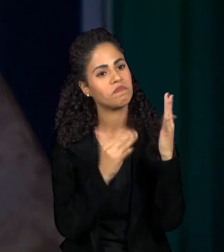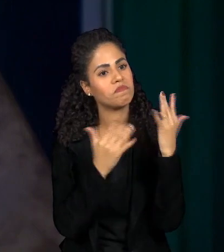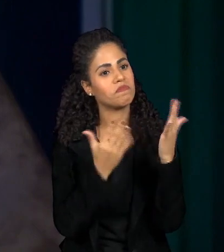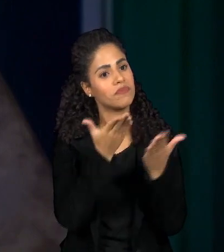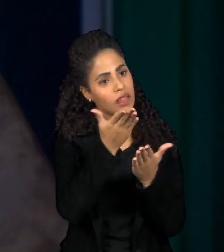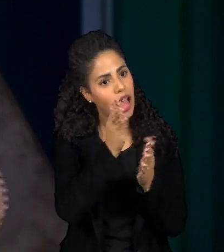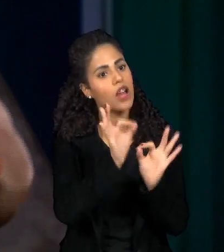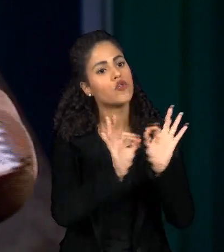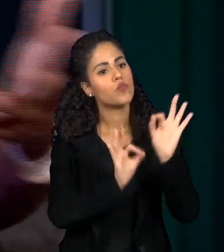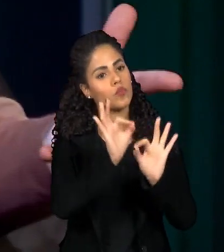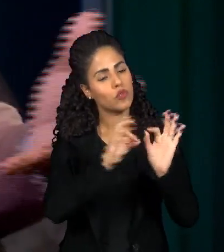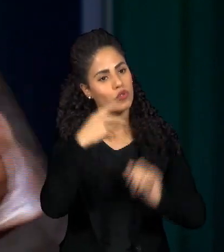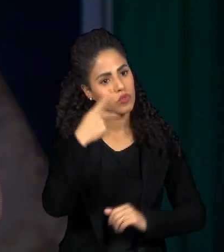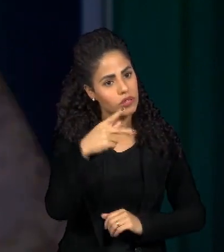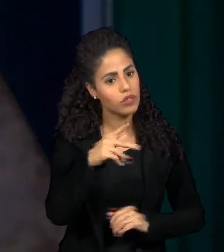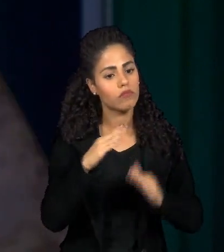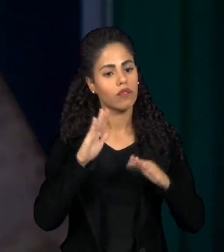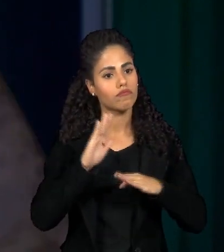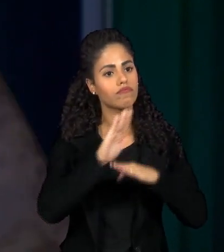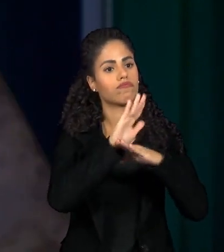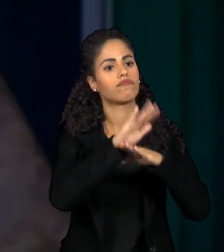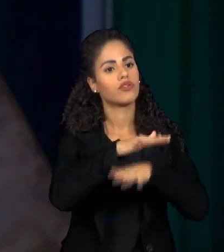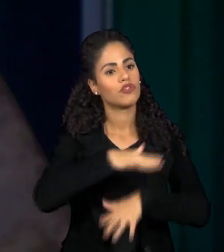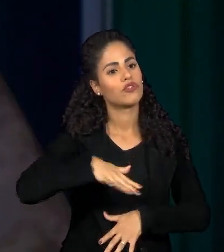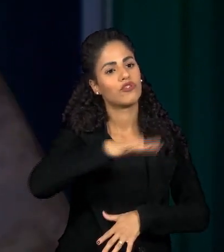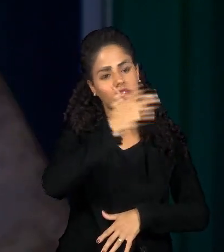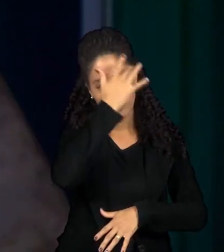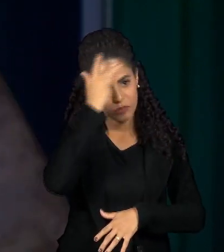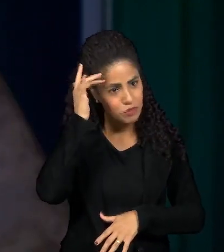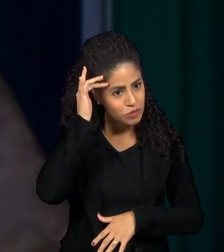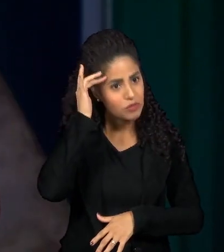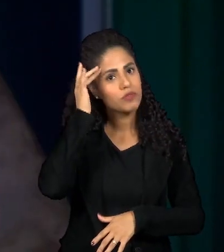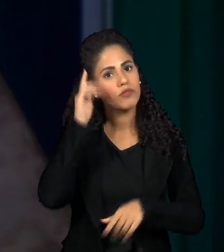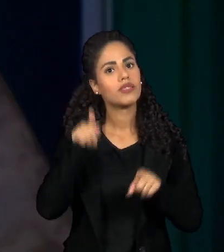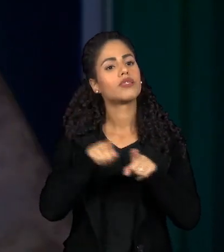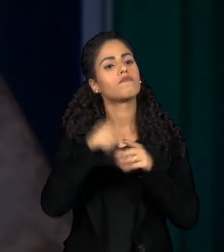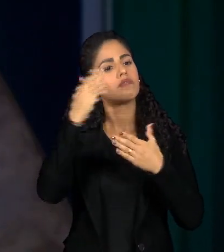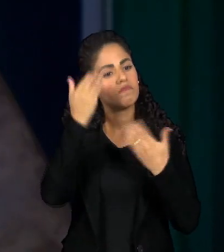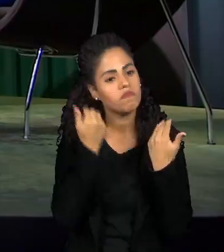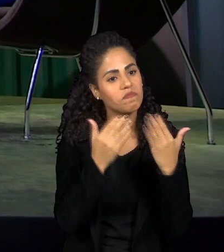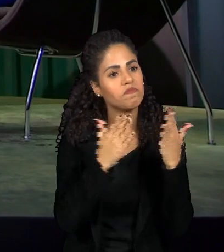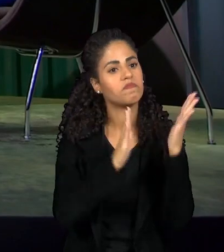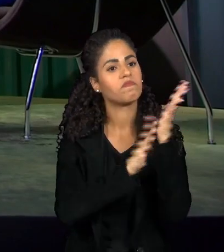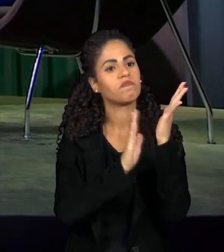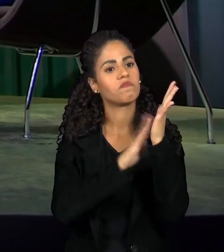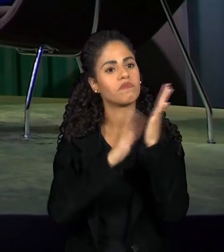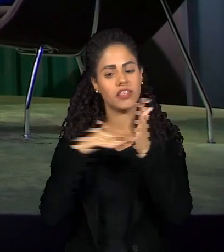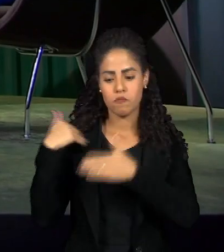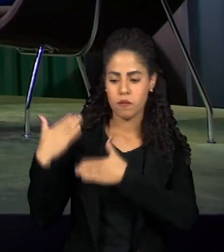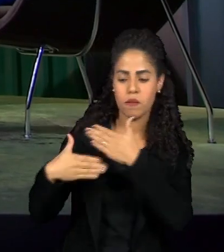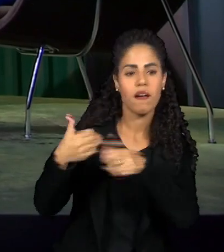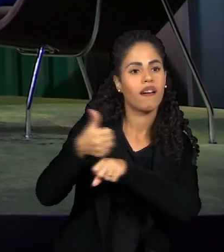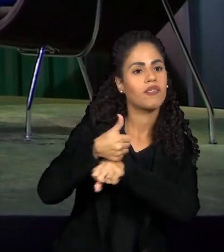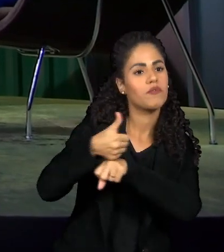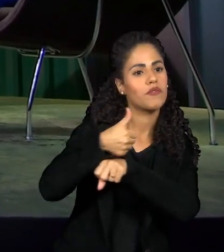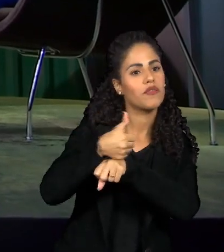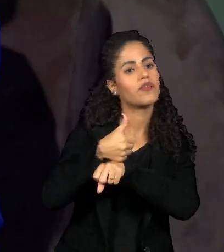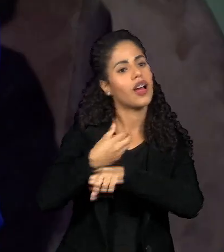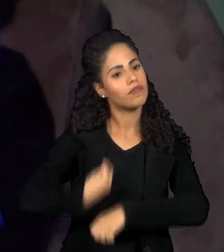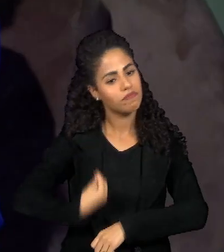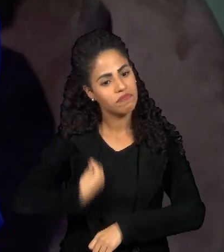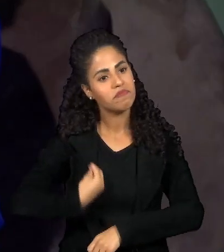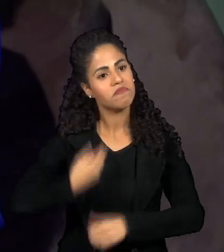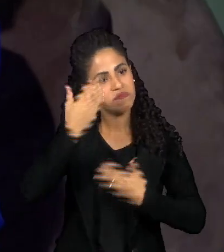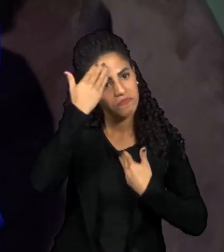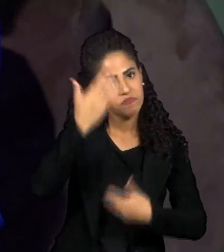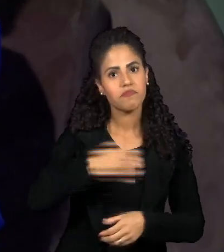obra importante que vai ajudar a iluminar esse tema, né, parabéns pela carreira, obrigado pela presença. Eu